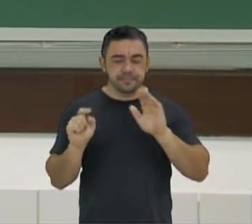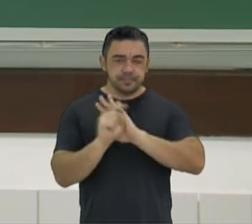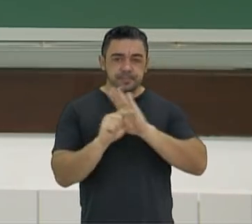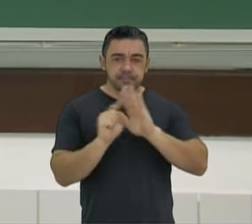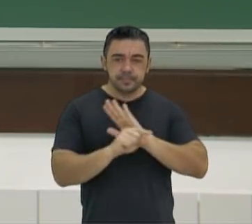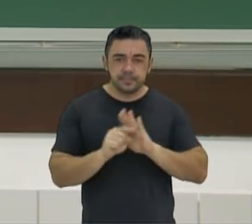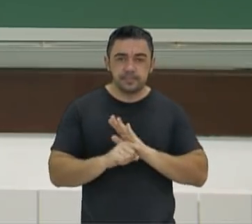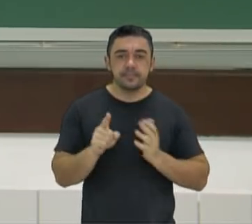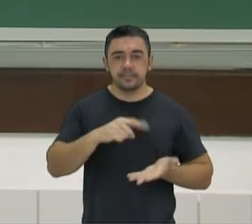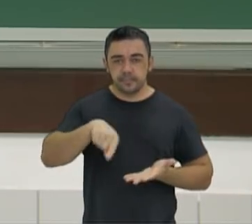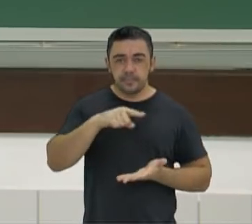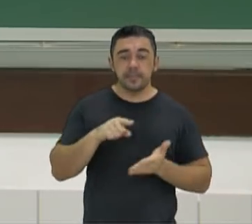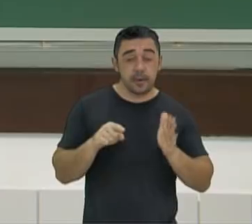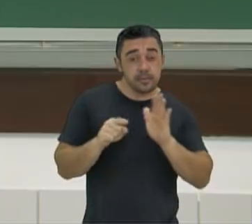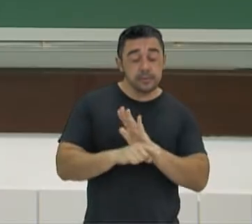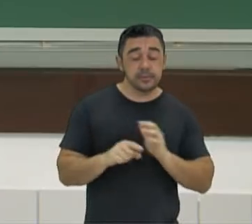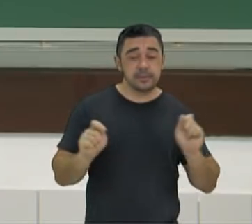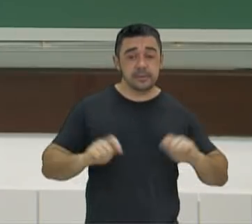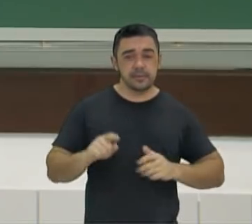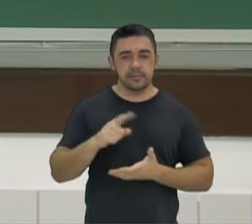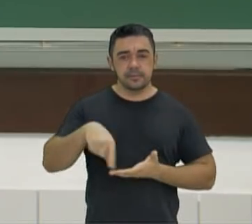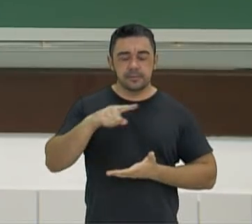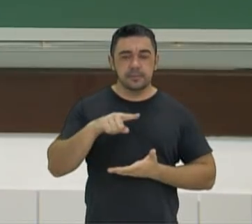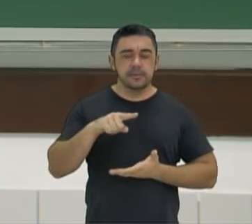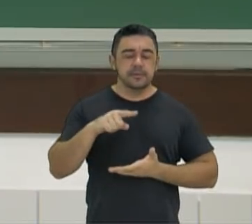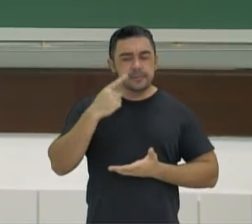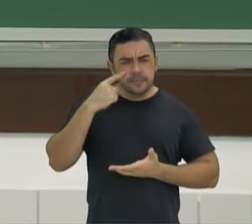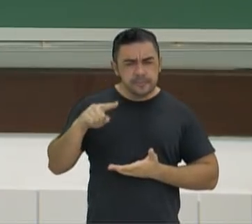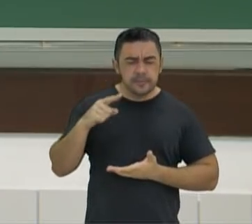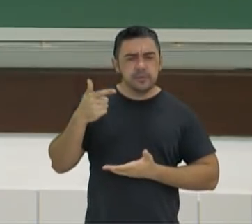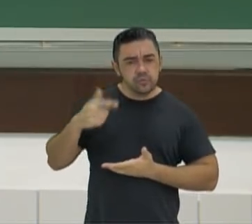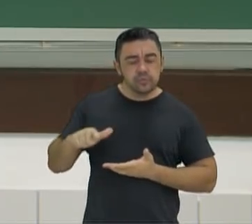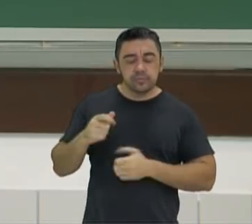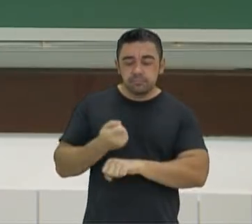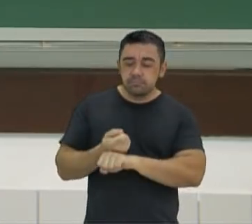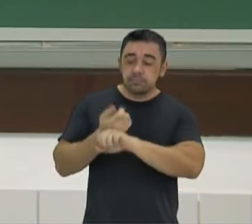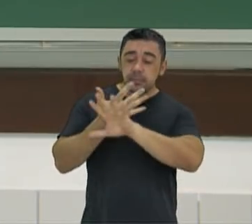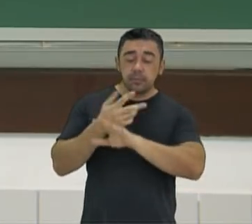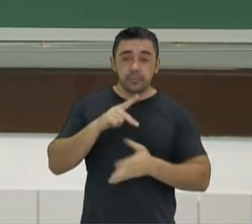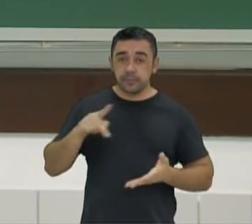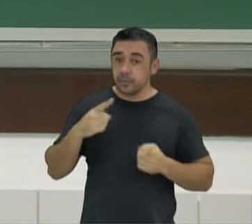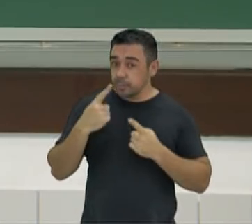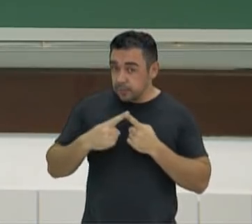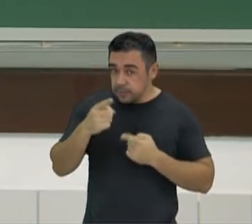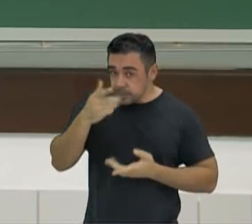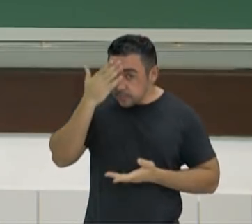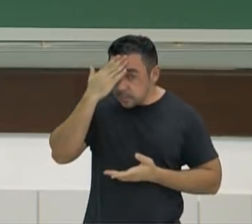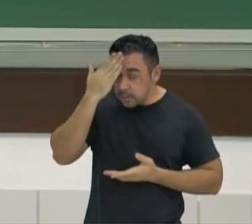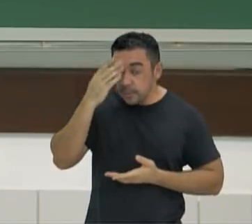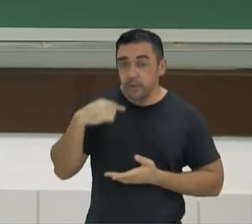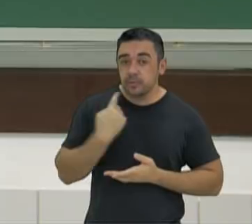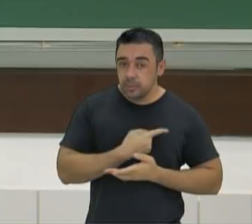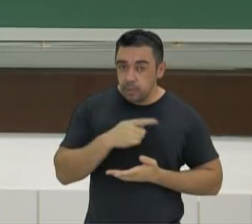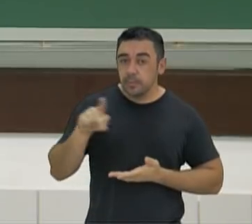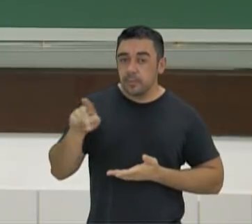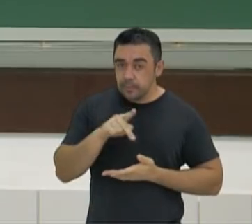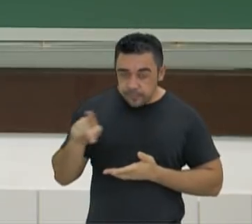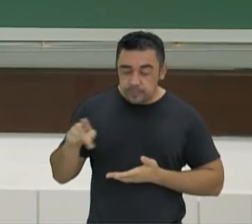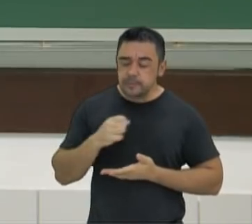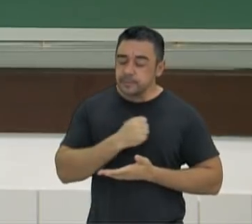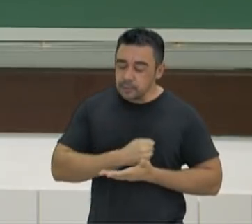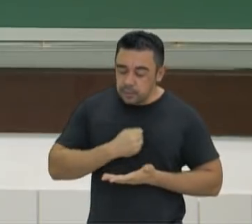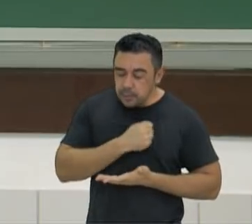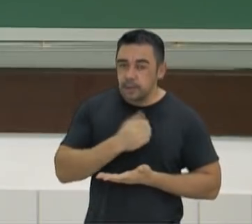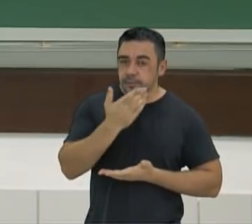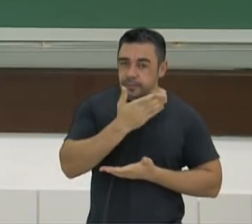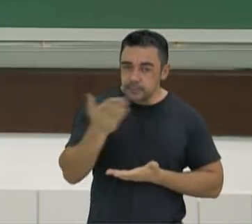as dúvidas de vocês e vocês também reverem os professores, né? Porque sabe de uma coisa? Nós estamos morrendo de saudade de